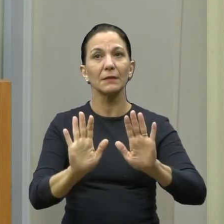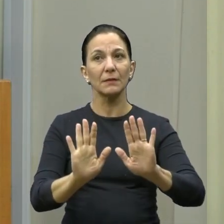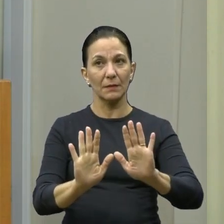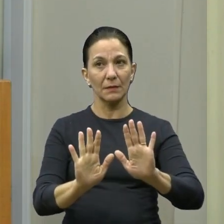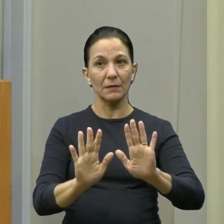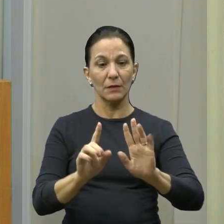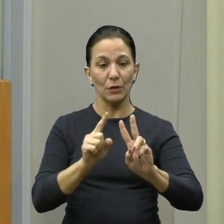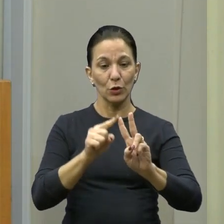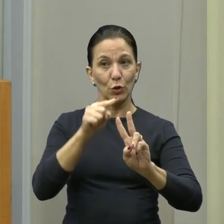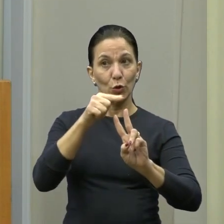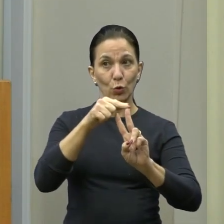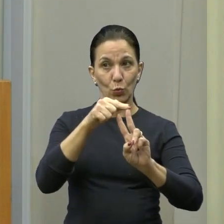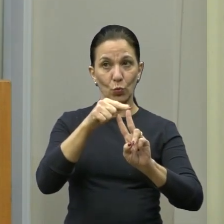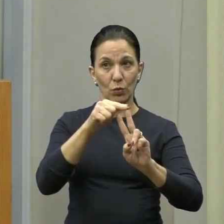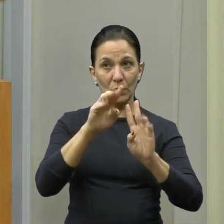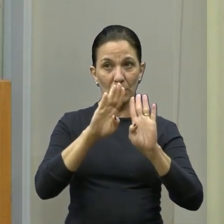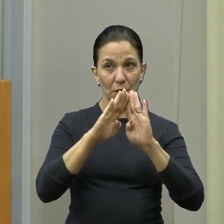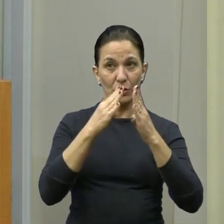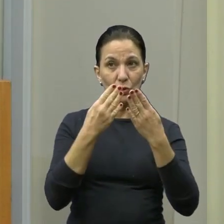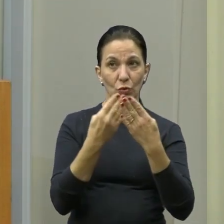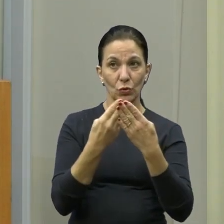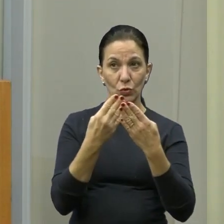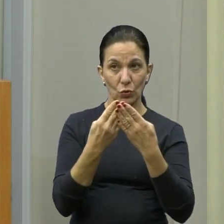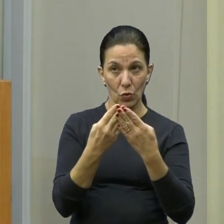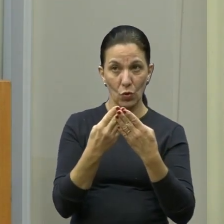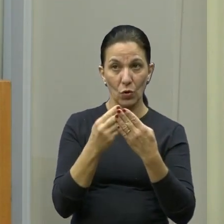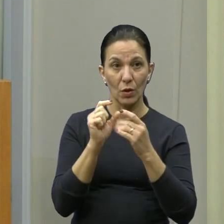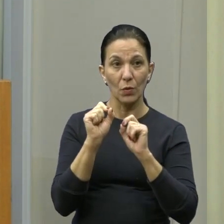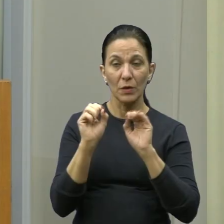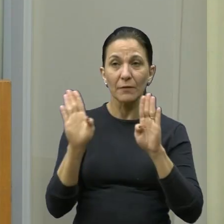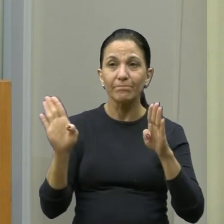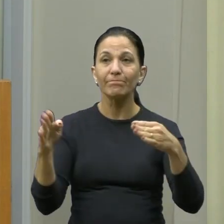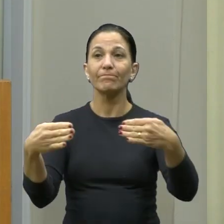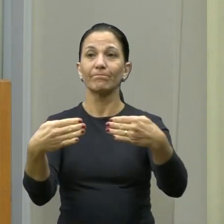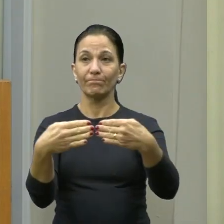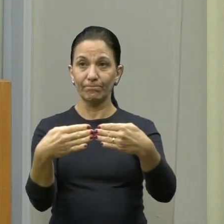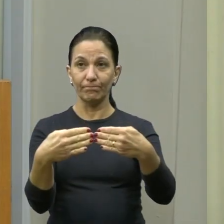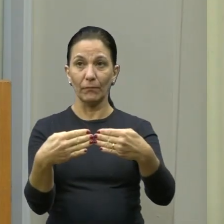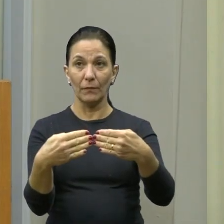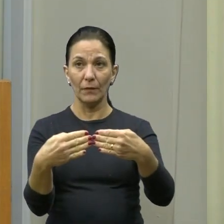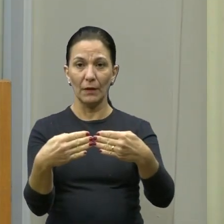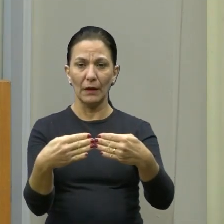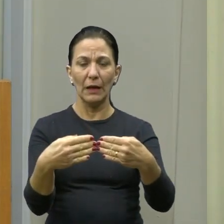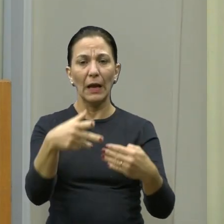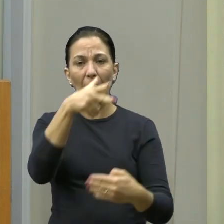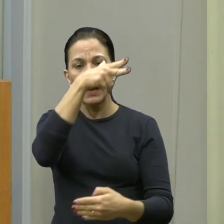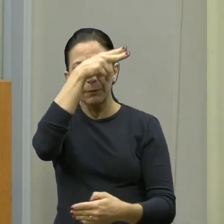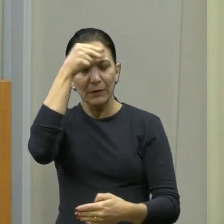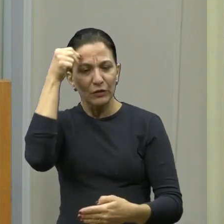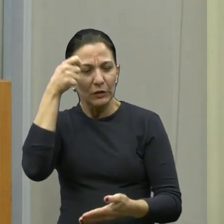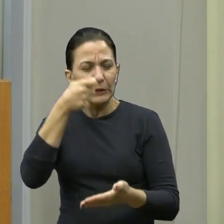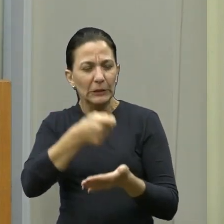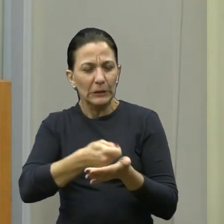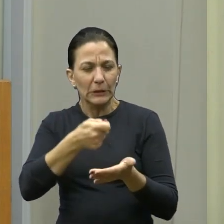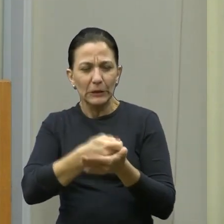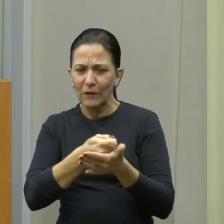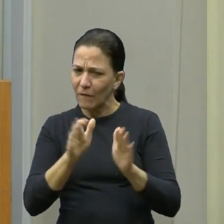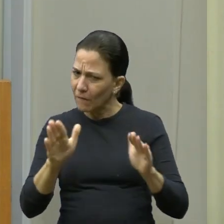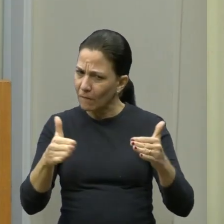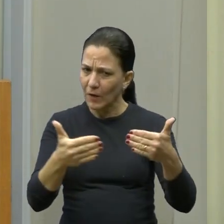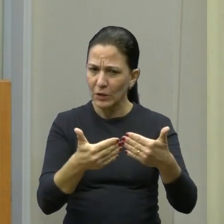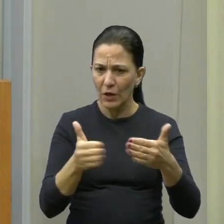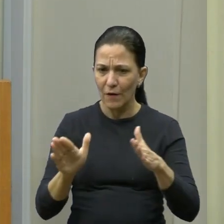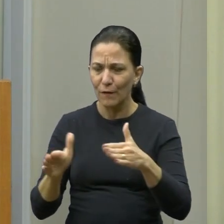as duas escolas que estão na iminência de serem fechadas, né? Embora a prefeitura insista que não existe fechamento